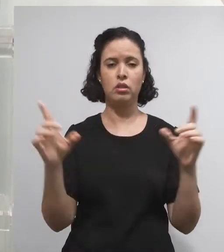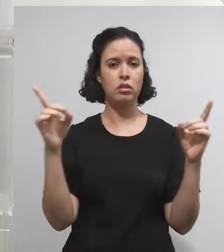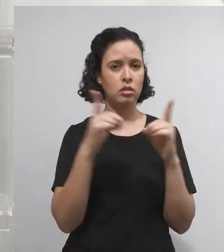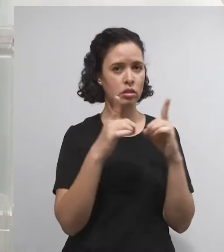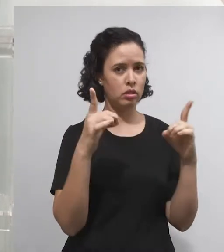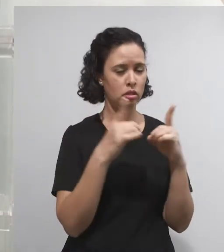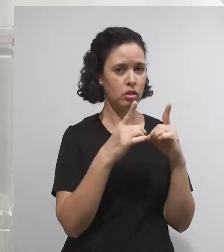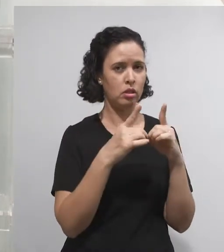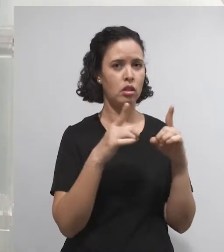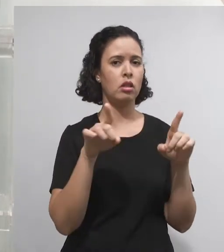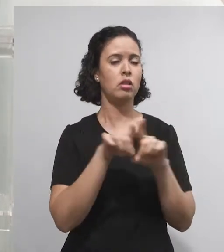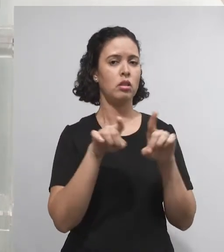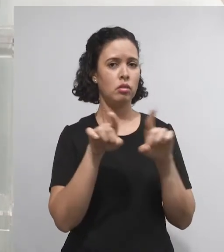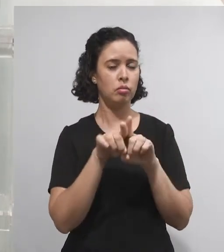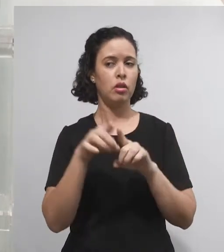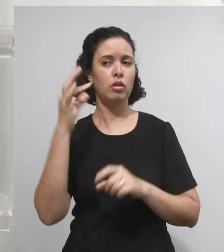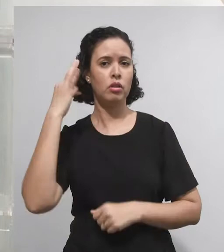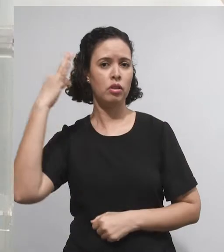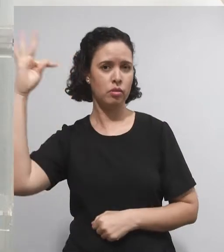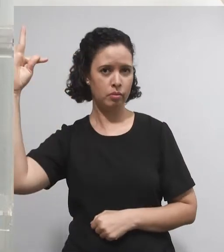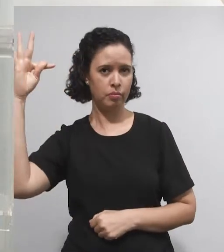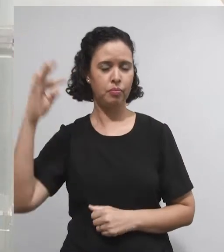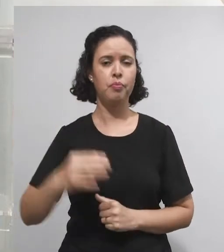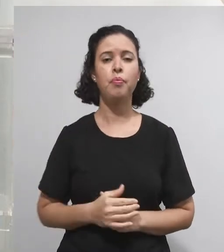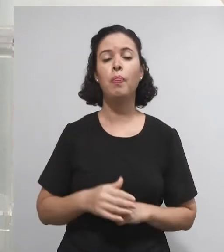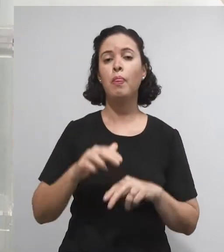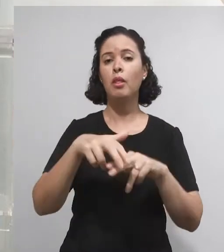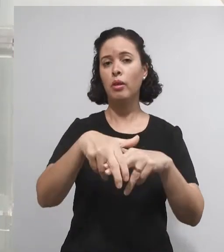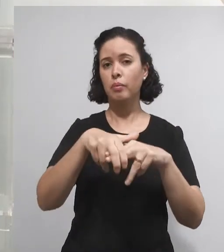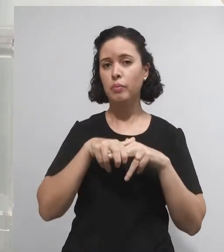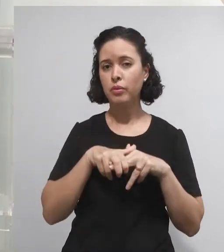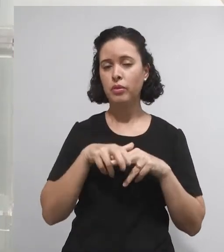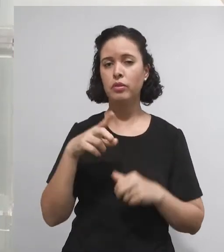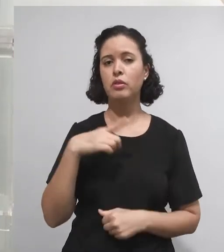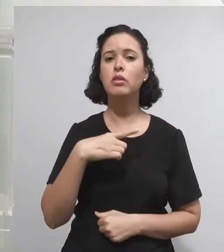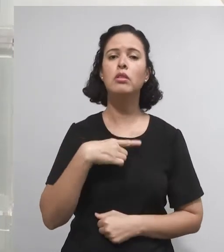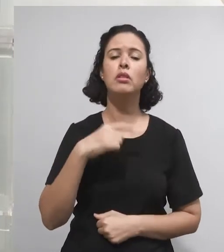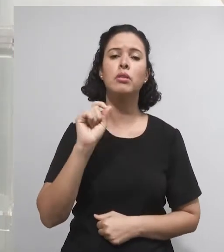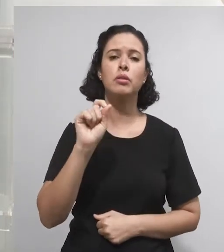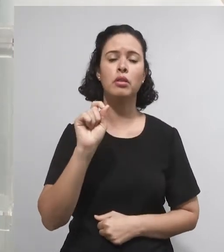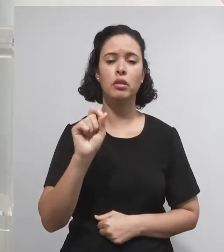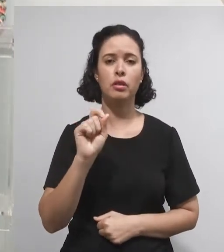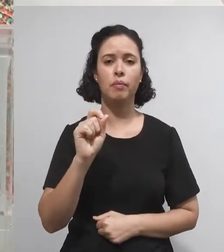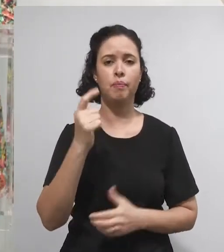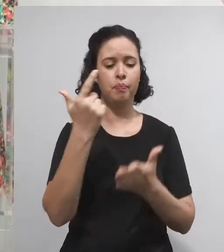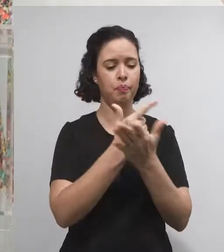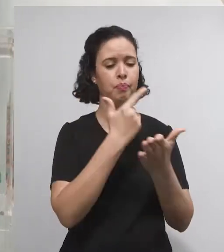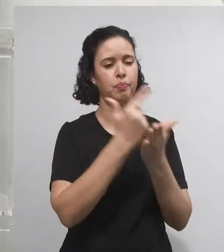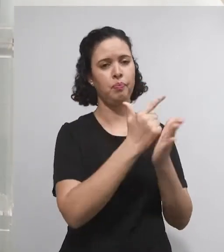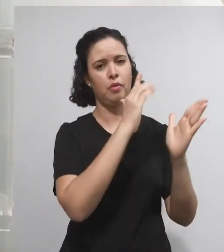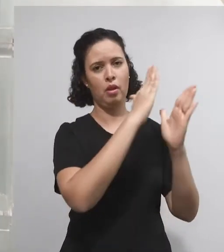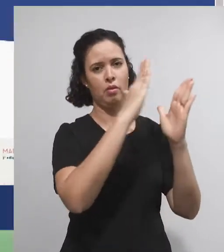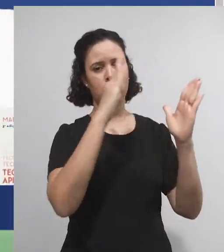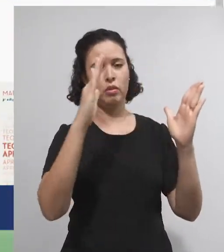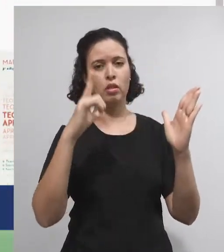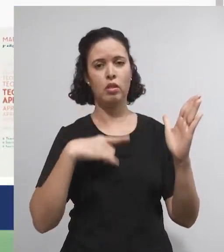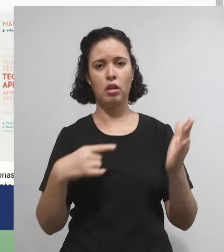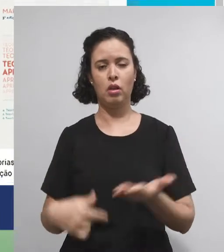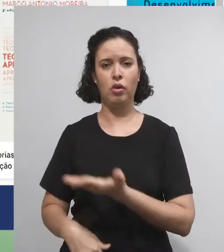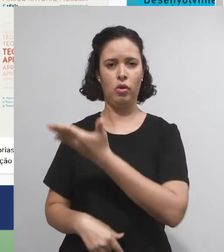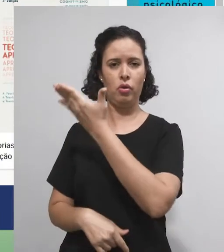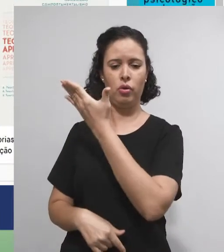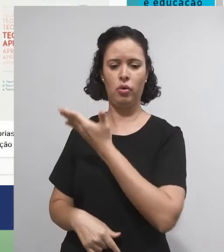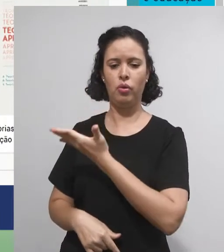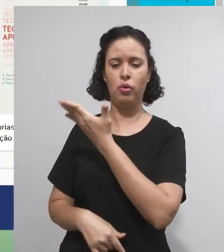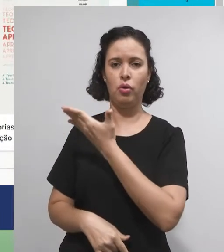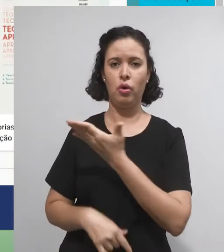com didática e com teorias. E aí, por esse motivo, que tem aqui na biblioteca 2